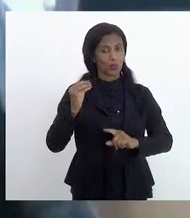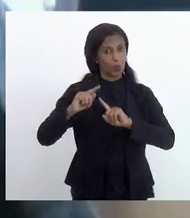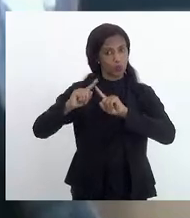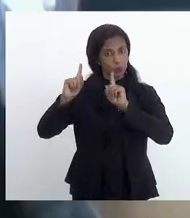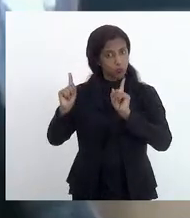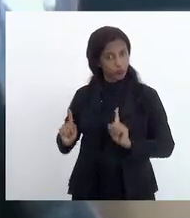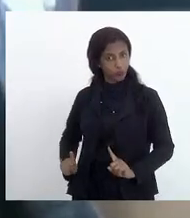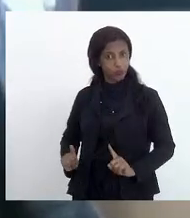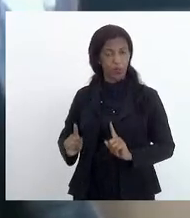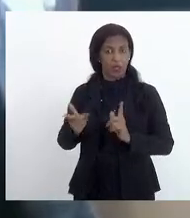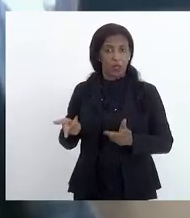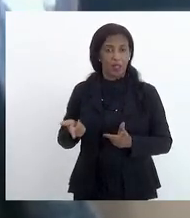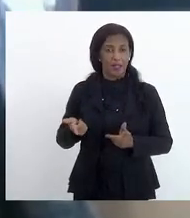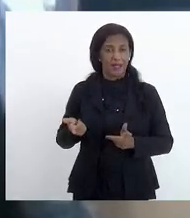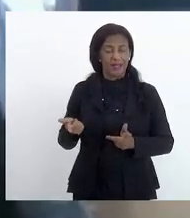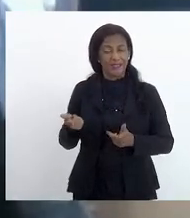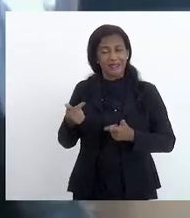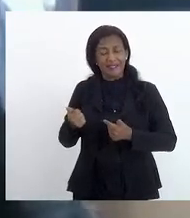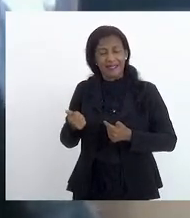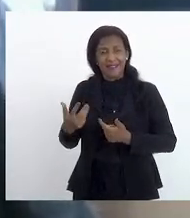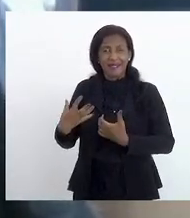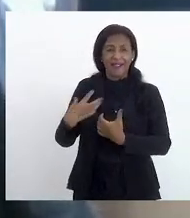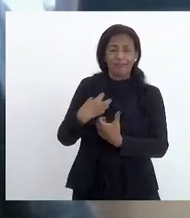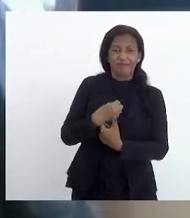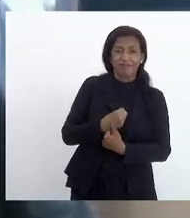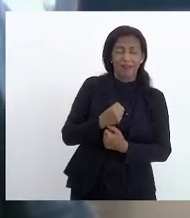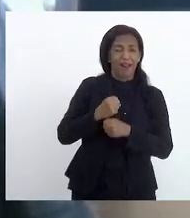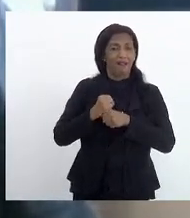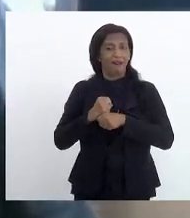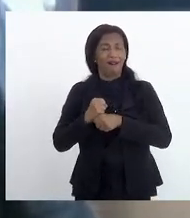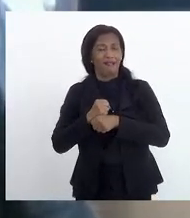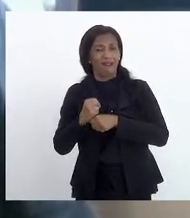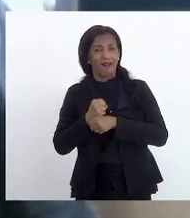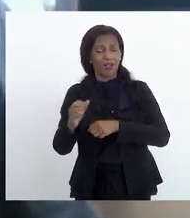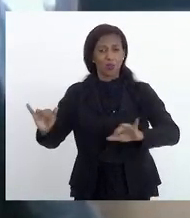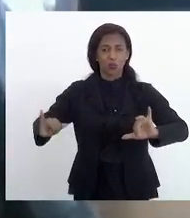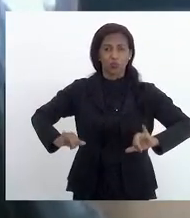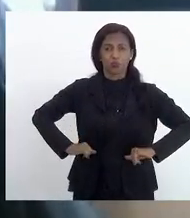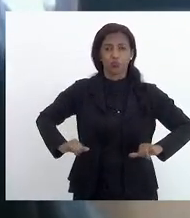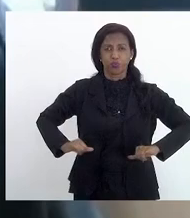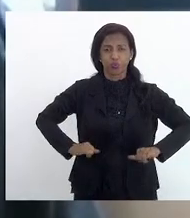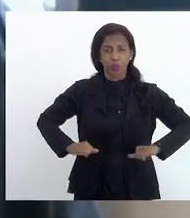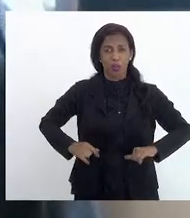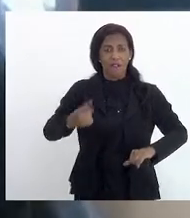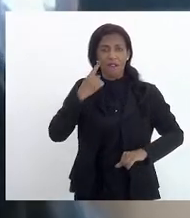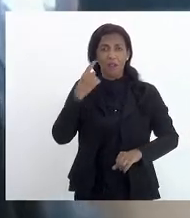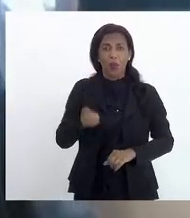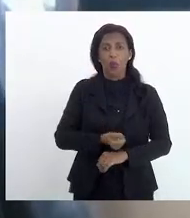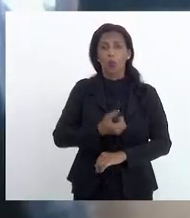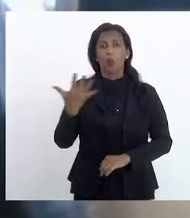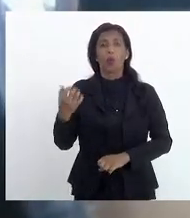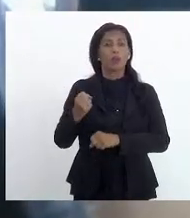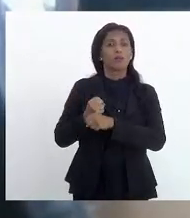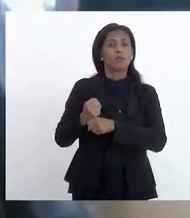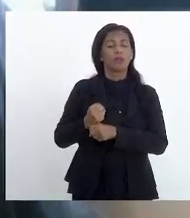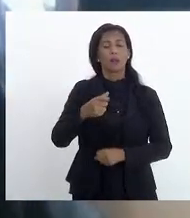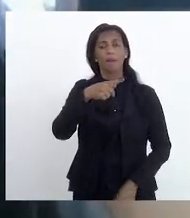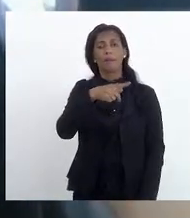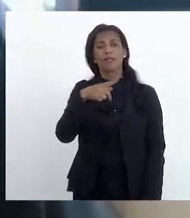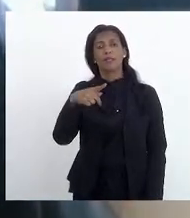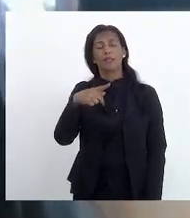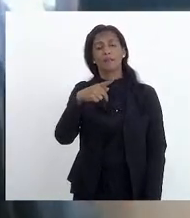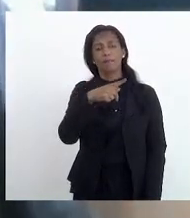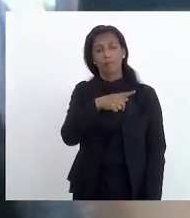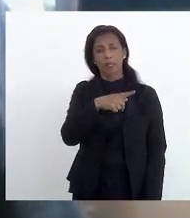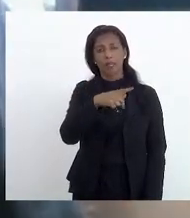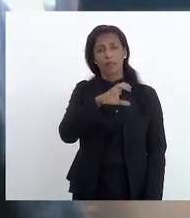funcionário que anda oprimido há anos e anos, né? Veja quantos anos foi o PCCS da saúde, a dificuldade